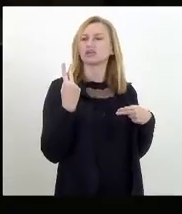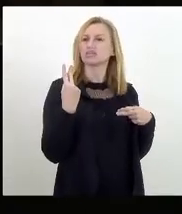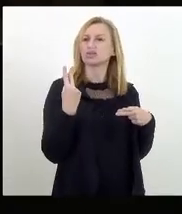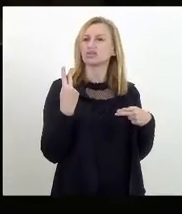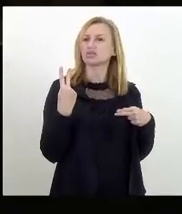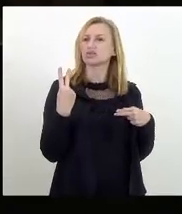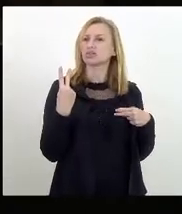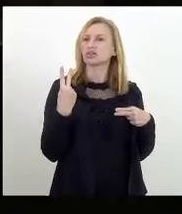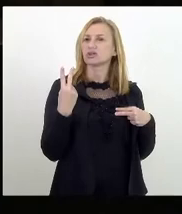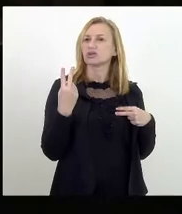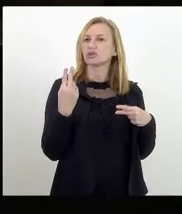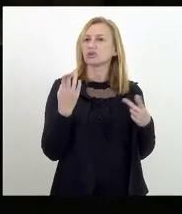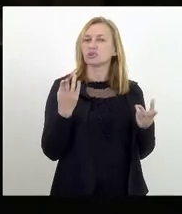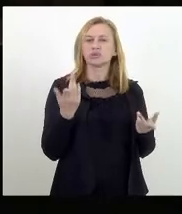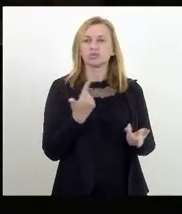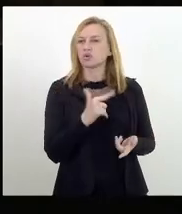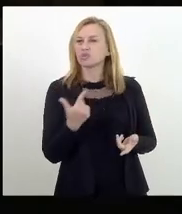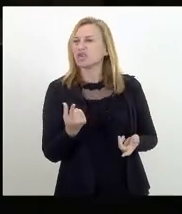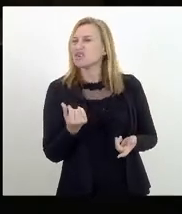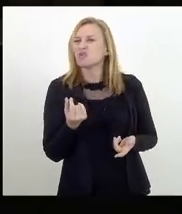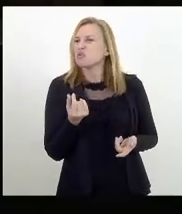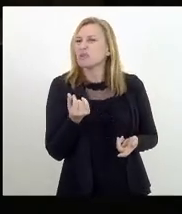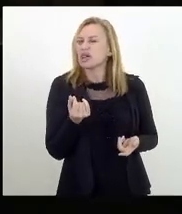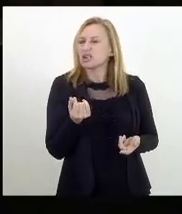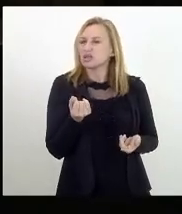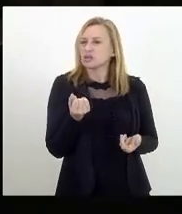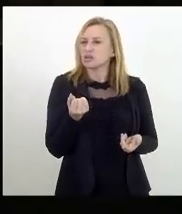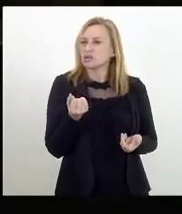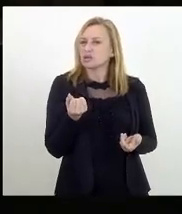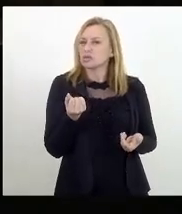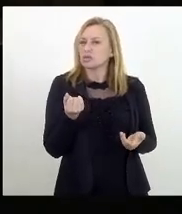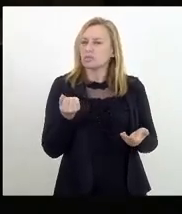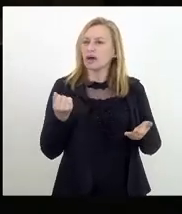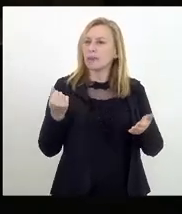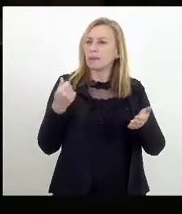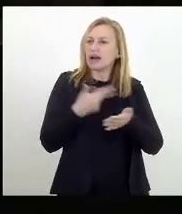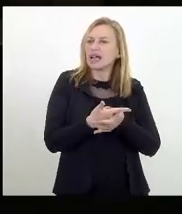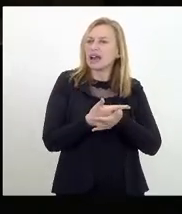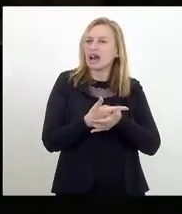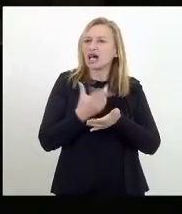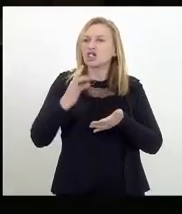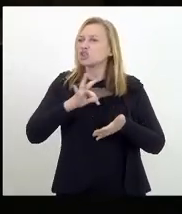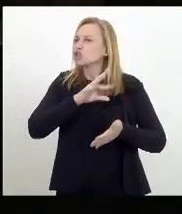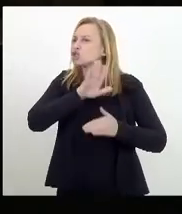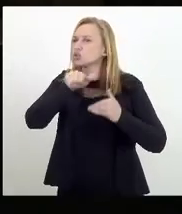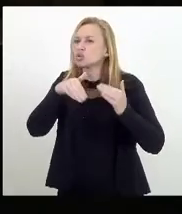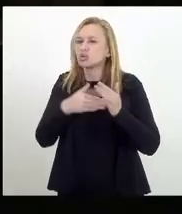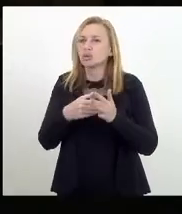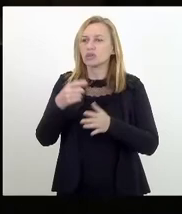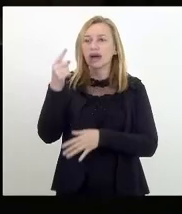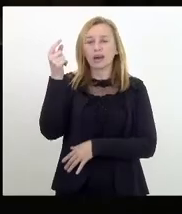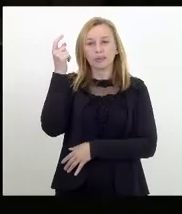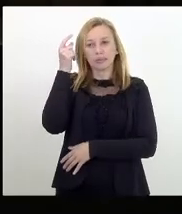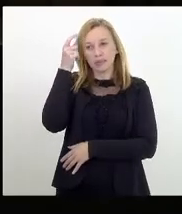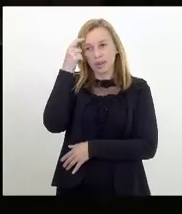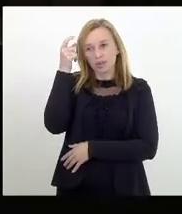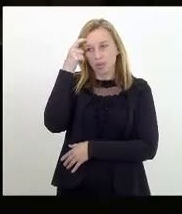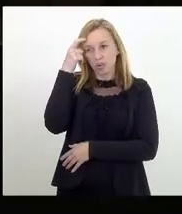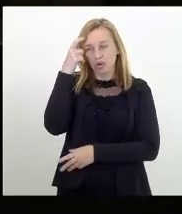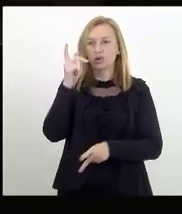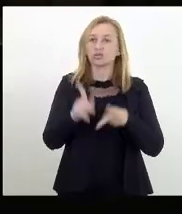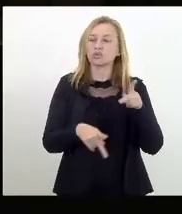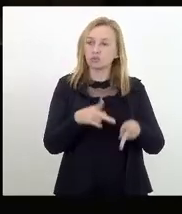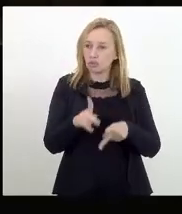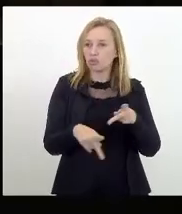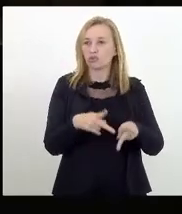não havendo o preço capaz de compensar eventual perda que possa